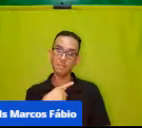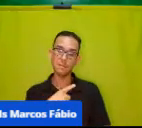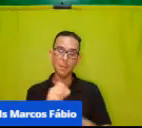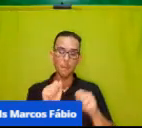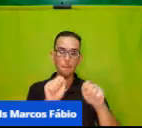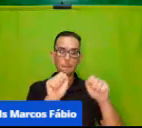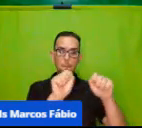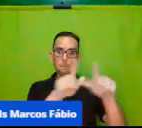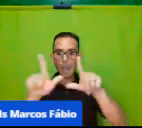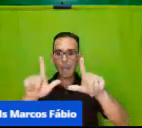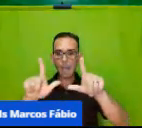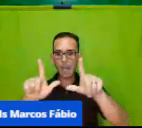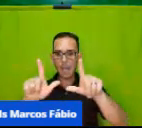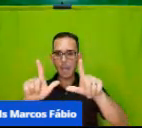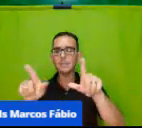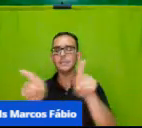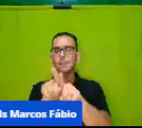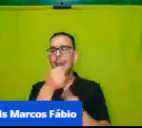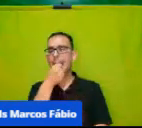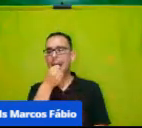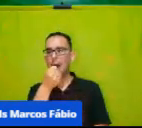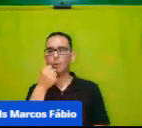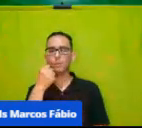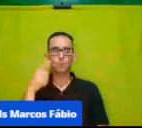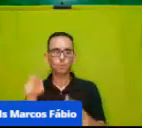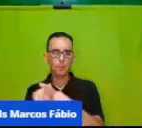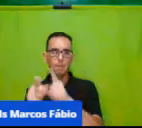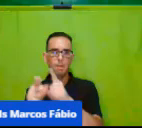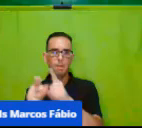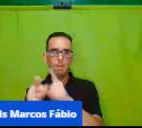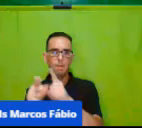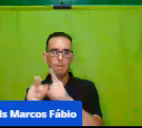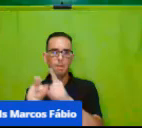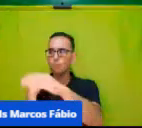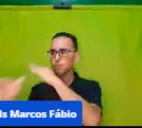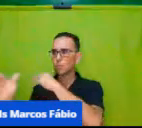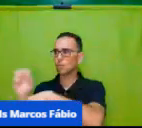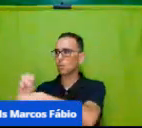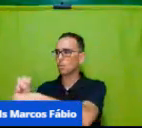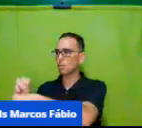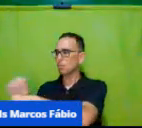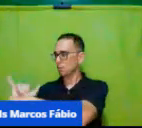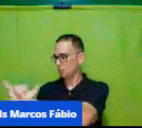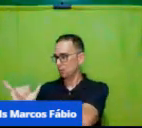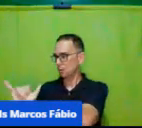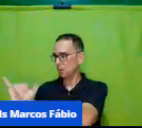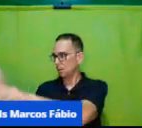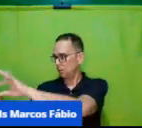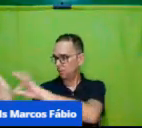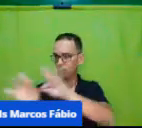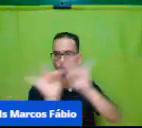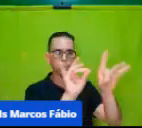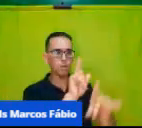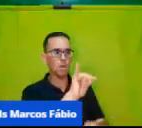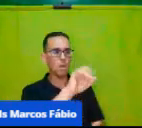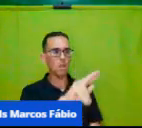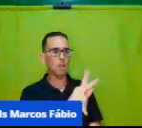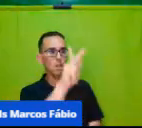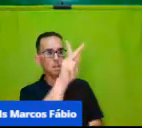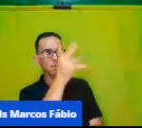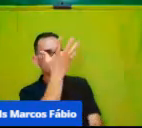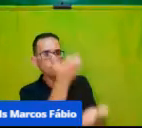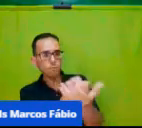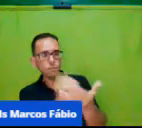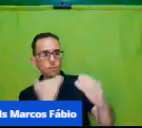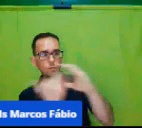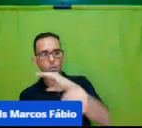vídeo, eu posso jogar ele para o YouTube e do YouTube mandar esse link para o aluno, ou então fazer esse download do vídeo e mandar o